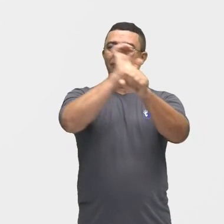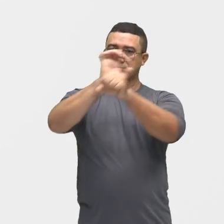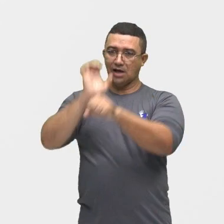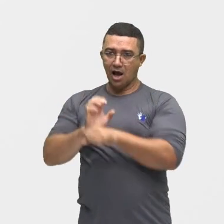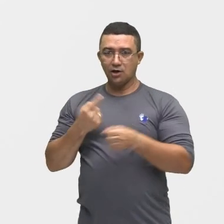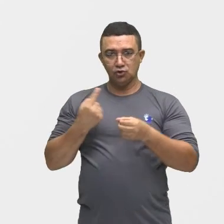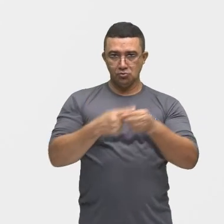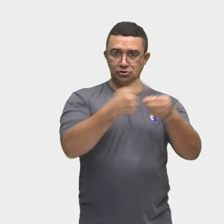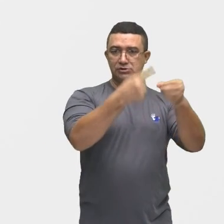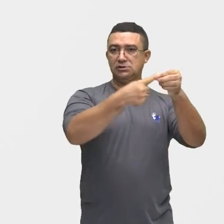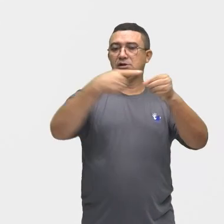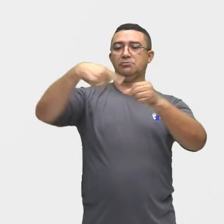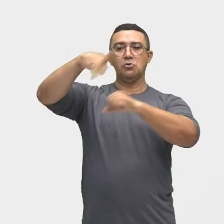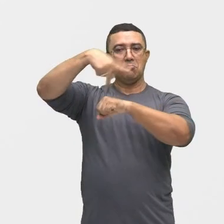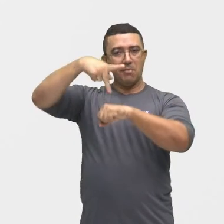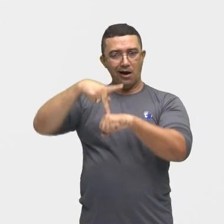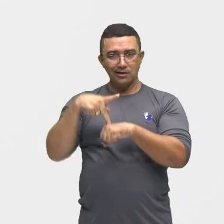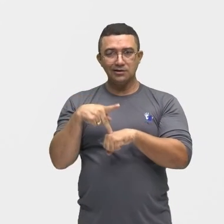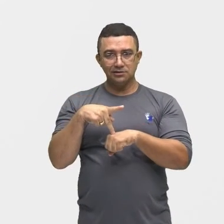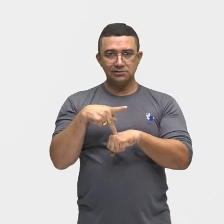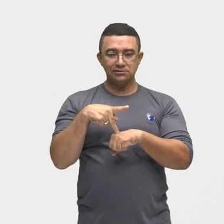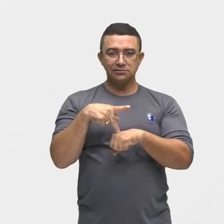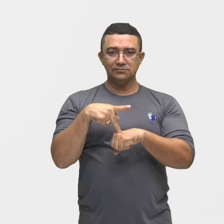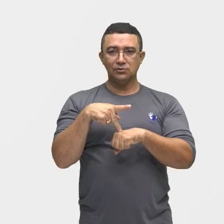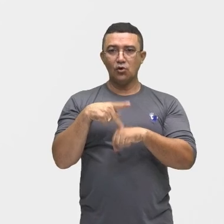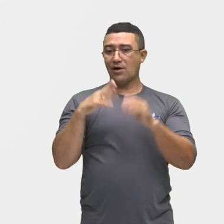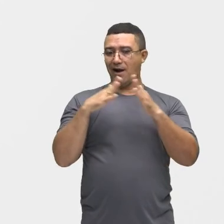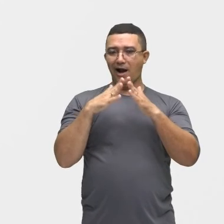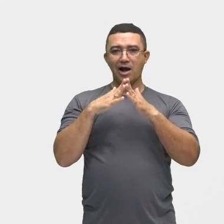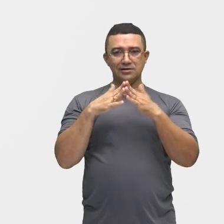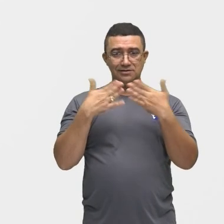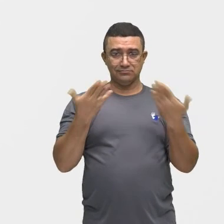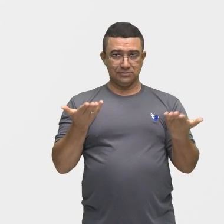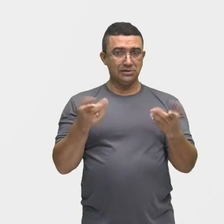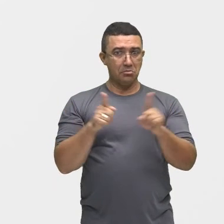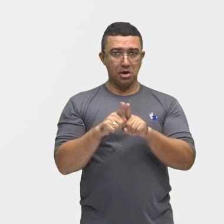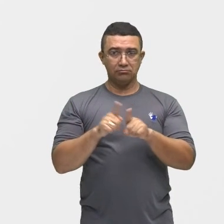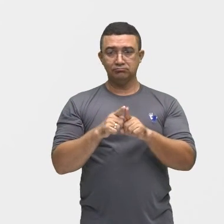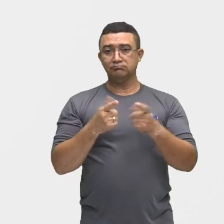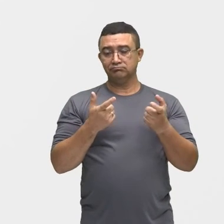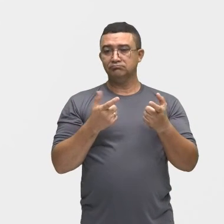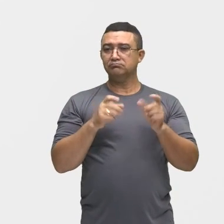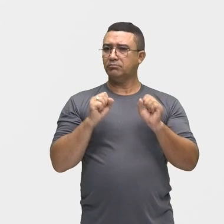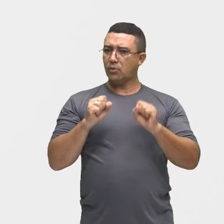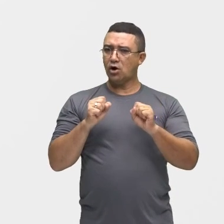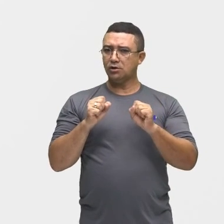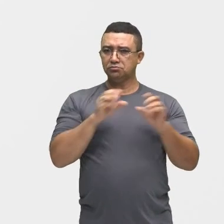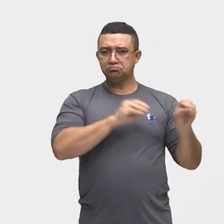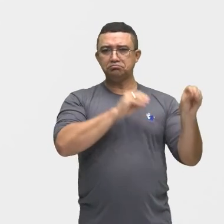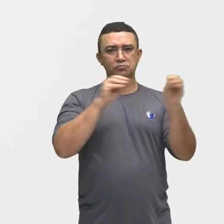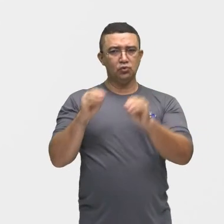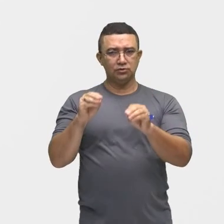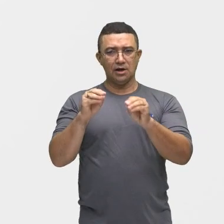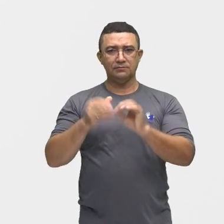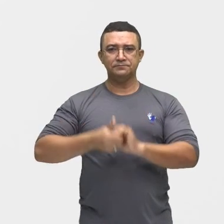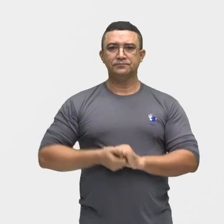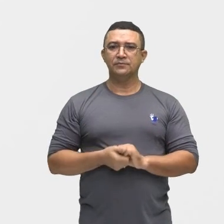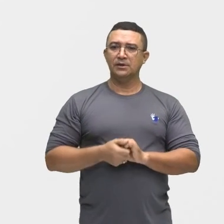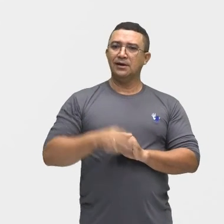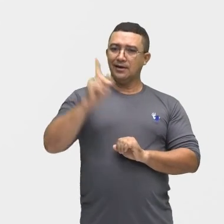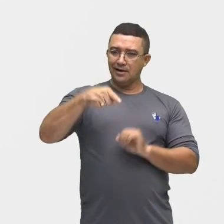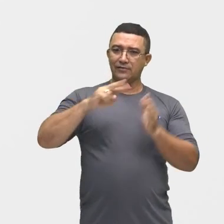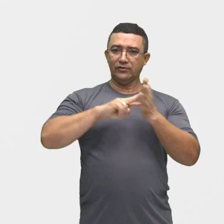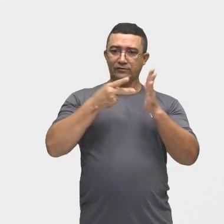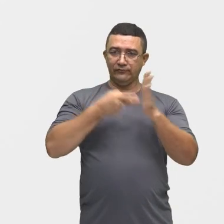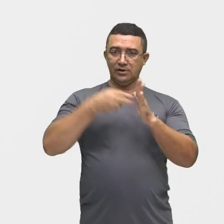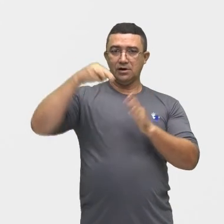de município, né, ou cidade, ou até mesmo domicílio, né? Você sai de um bairro para o outro, então você está ali migrando de um local